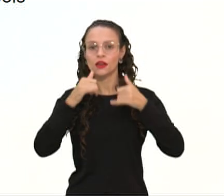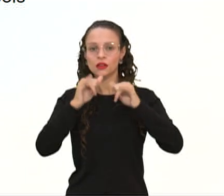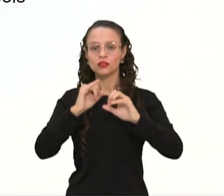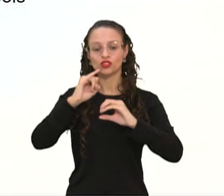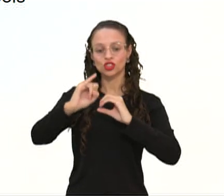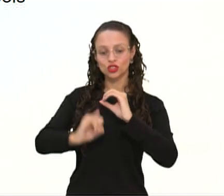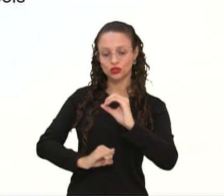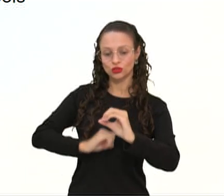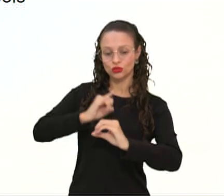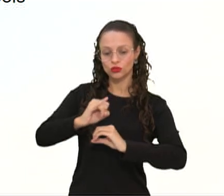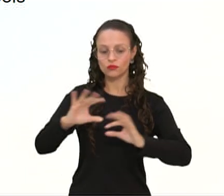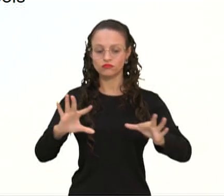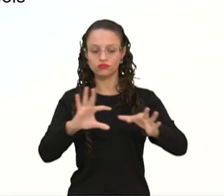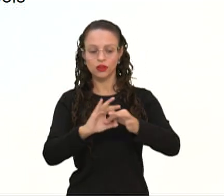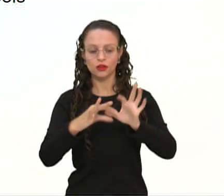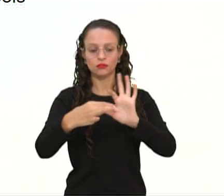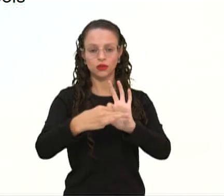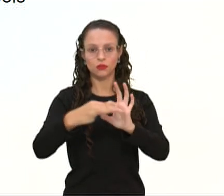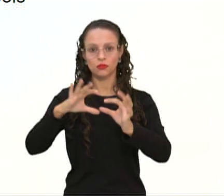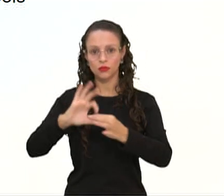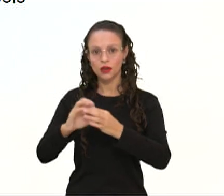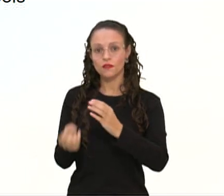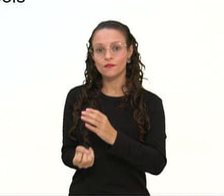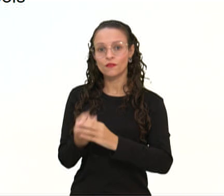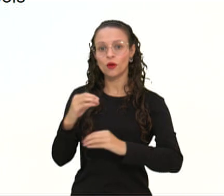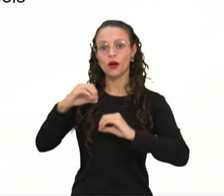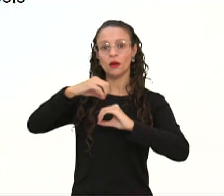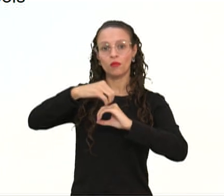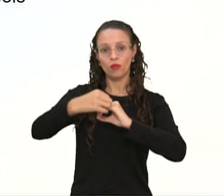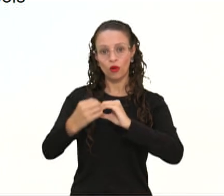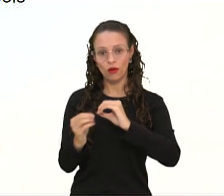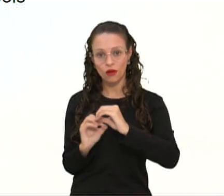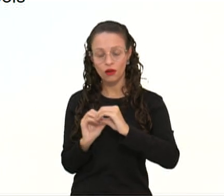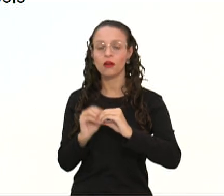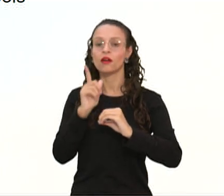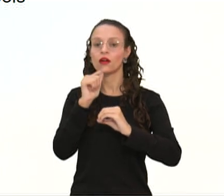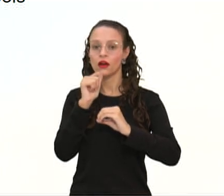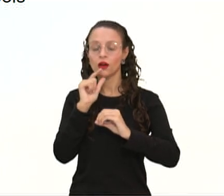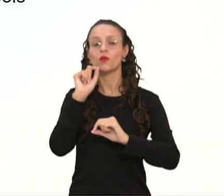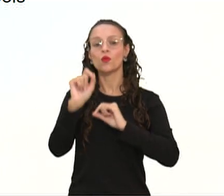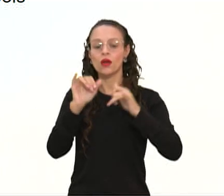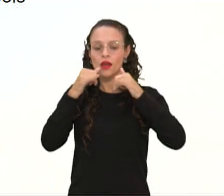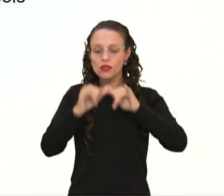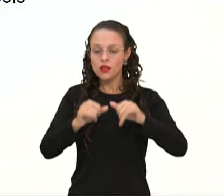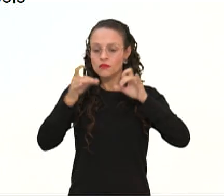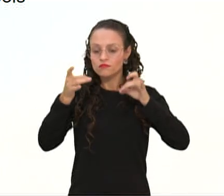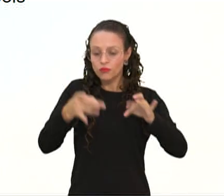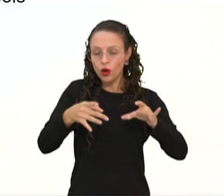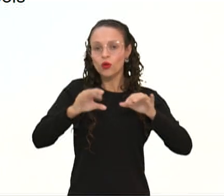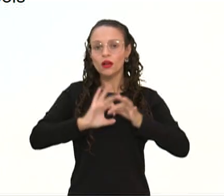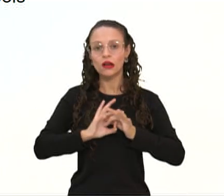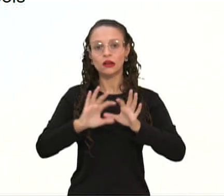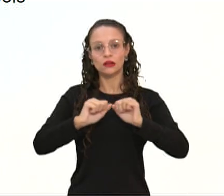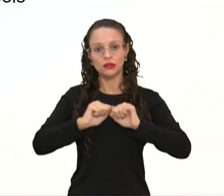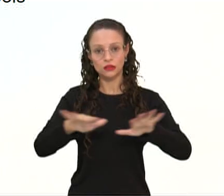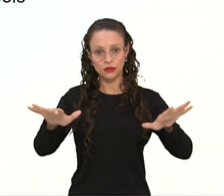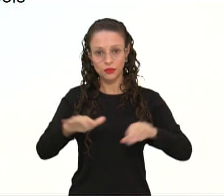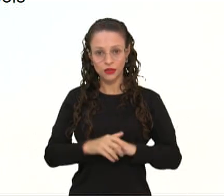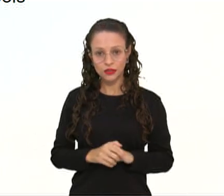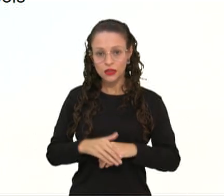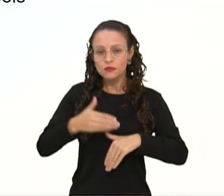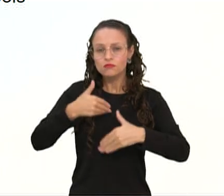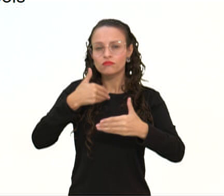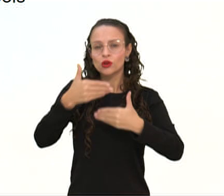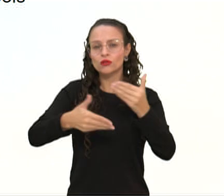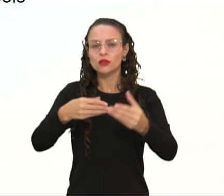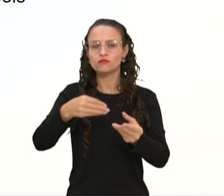as ligações que formam as moléculas da água e a energia restante é liberada. Então, o processo da neutralização, ele